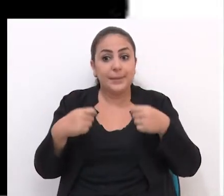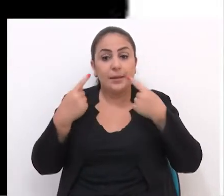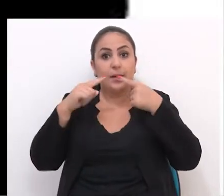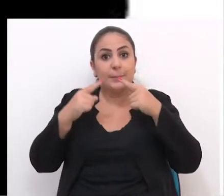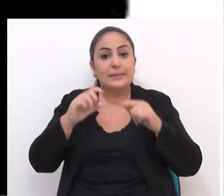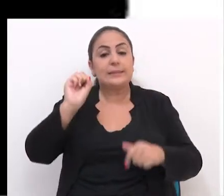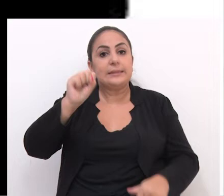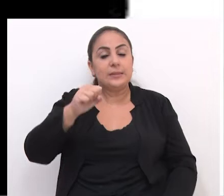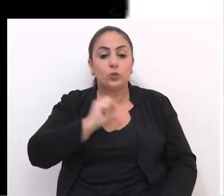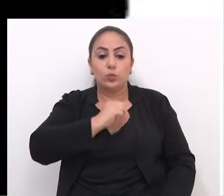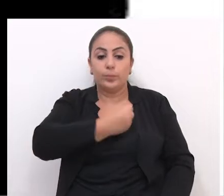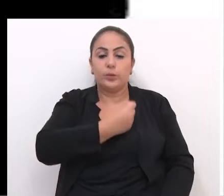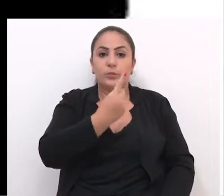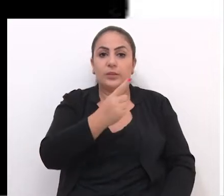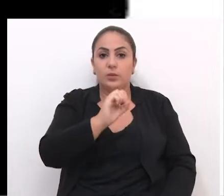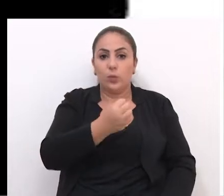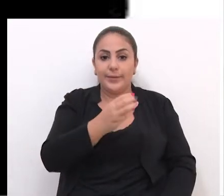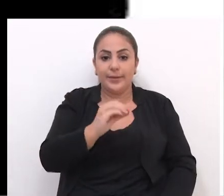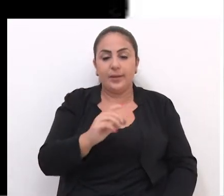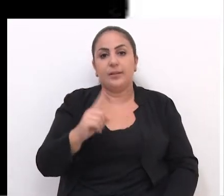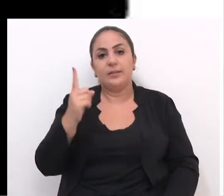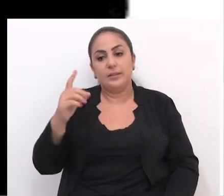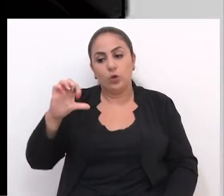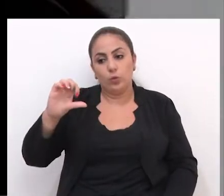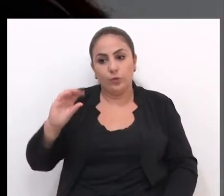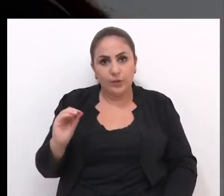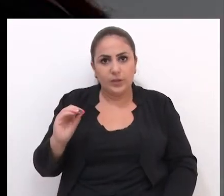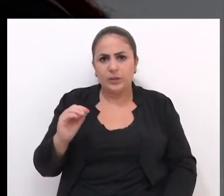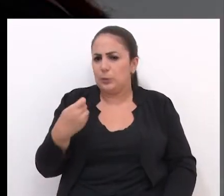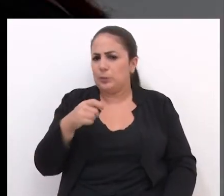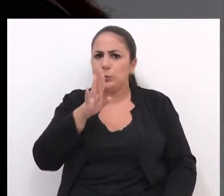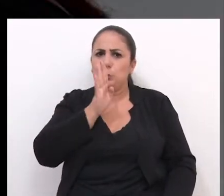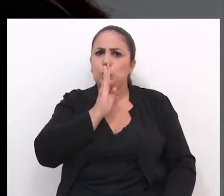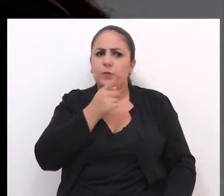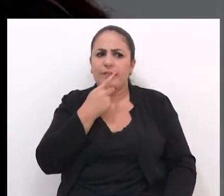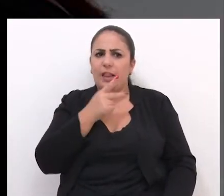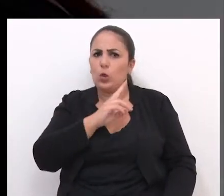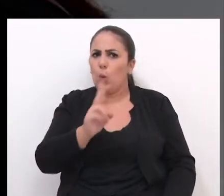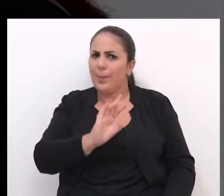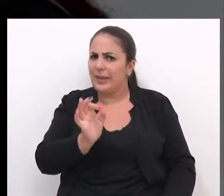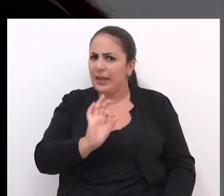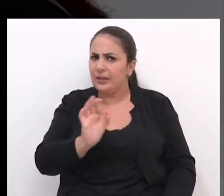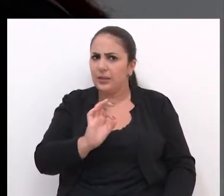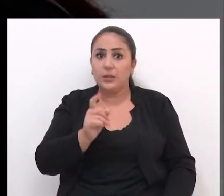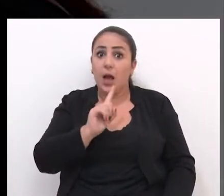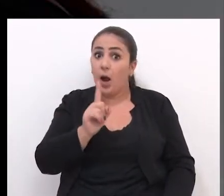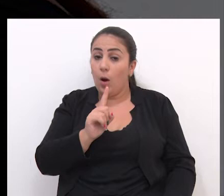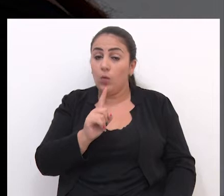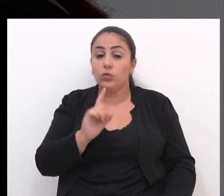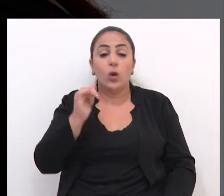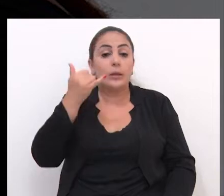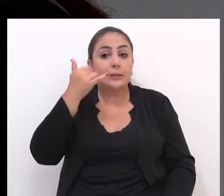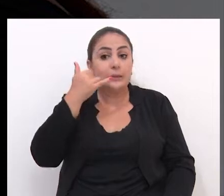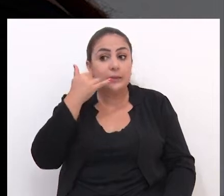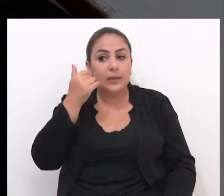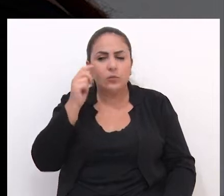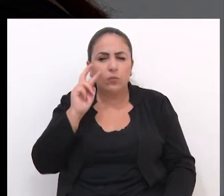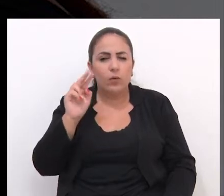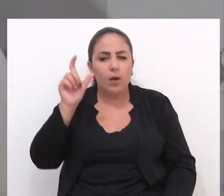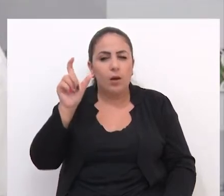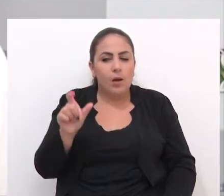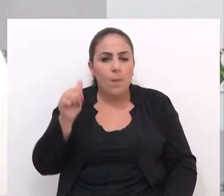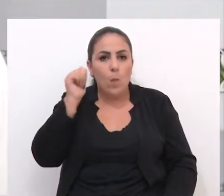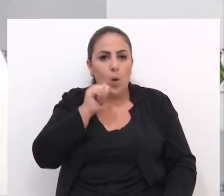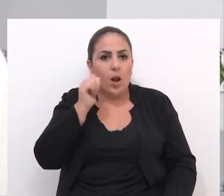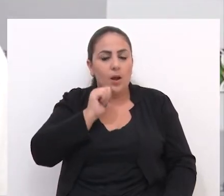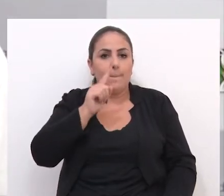que denunciar sim, o número 180, o 190, você não precisa se identificar. E numa ligação de uma mulher que tu